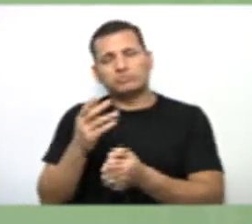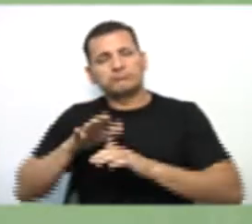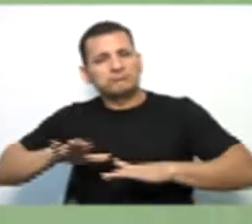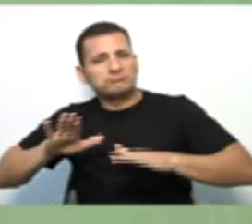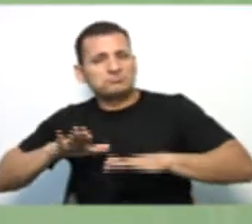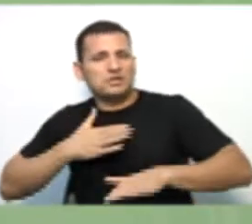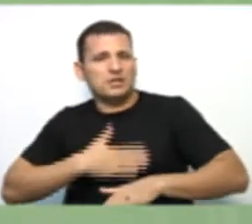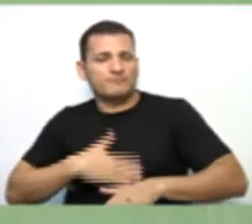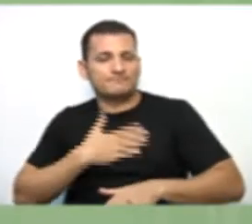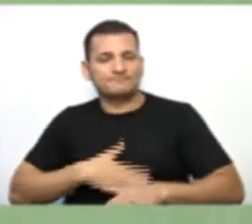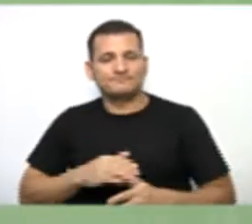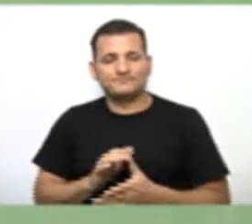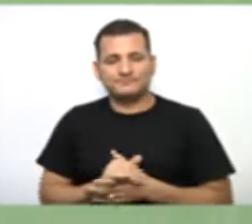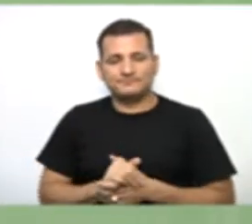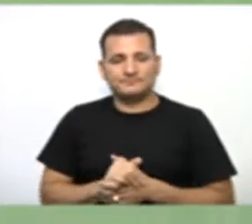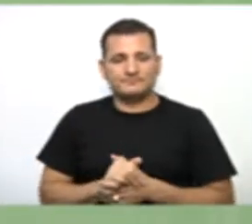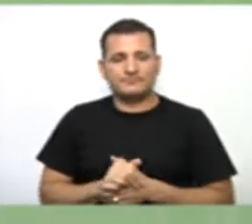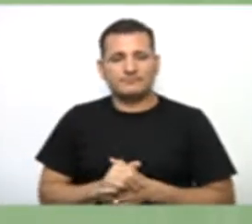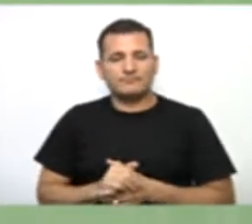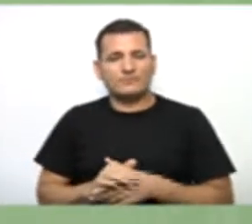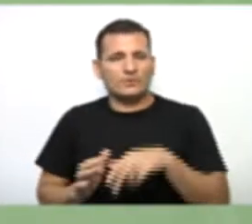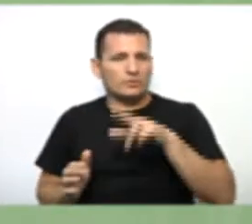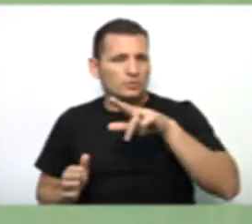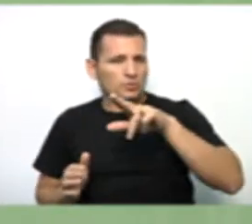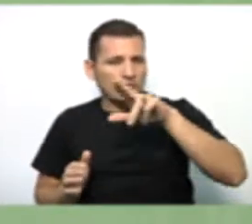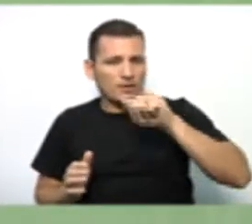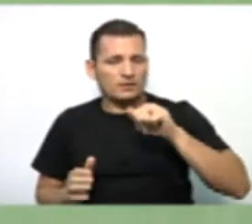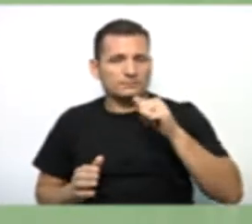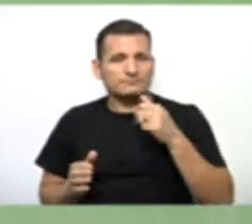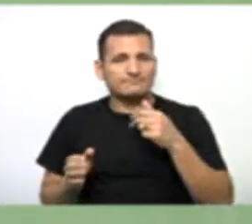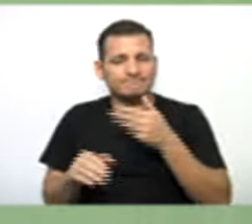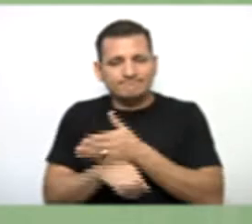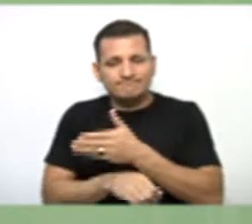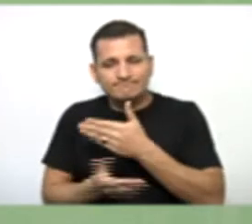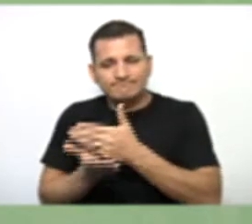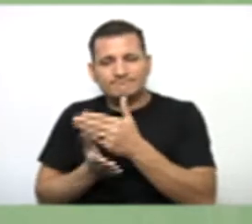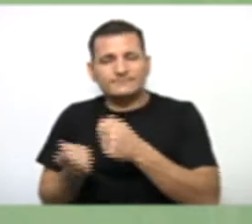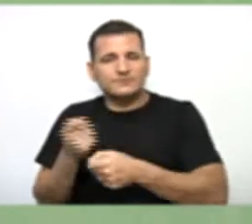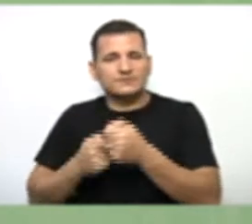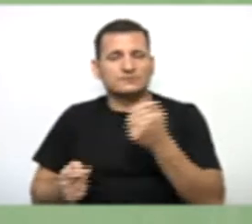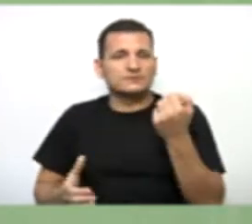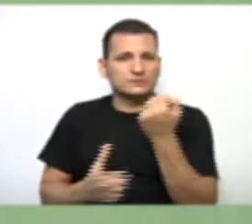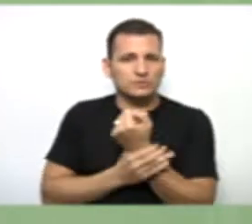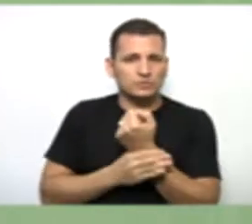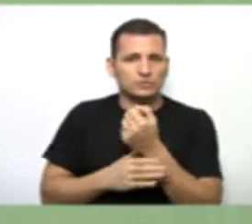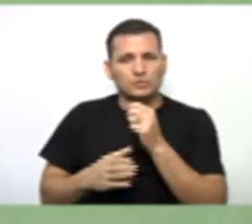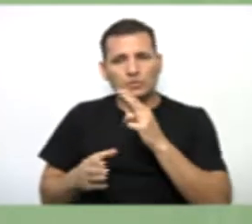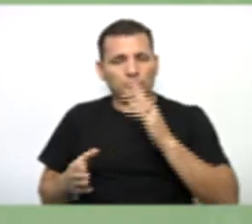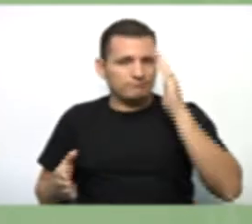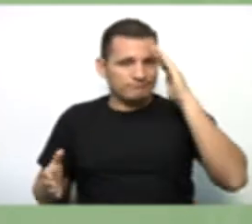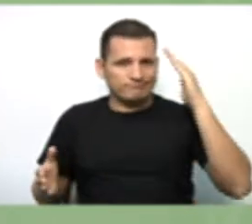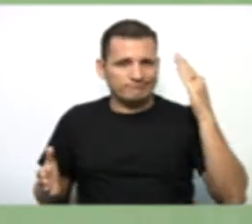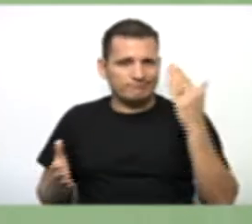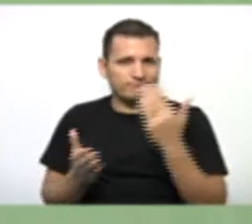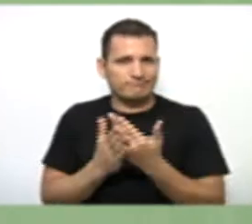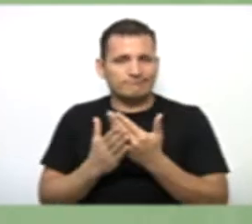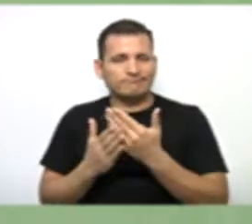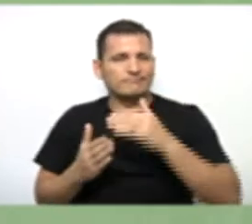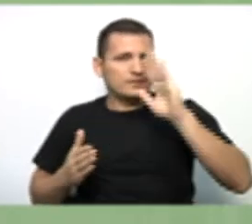ameno. Nunca entre numa negociação seguro ou autoconfiante